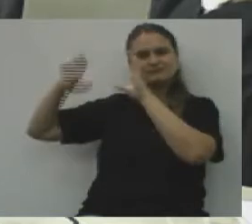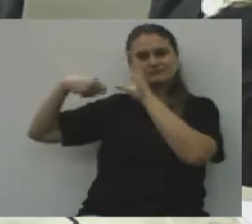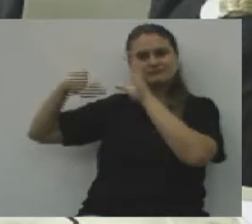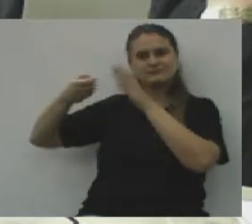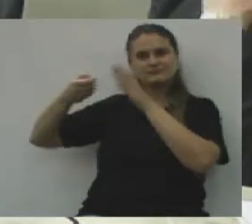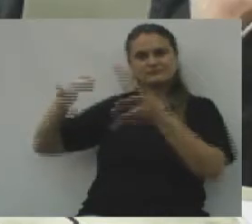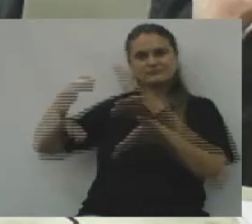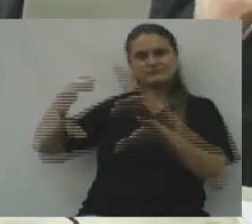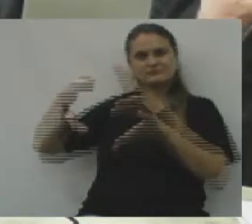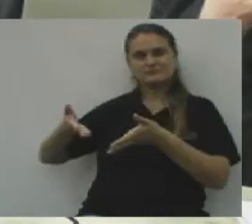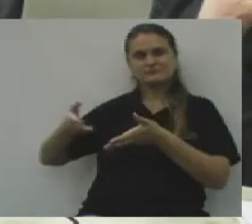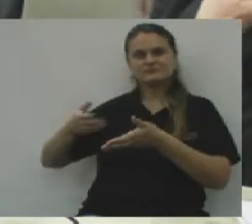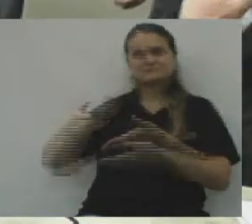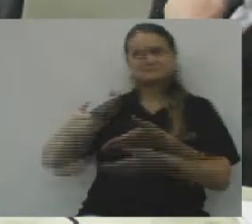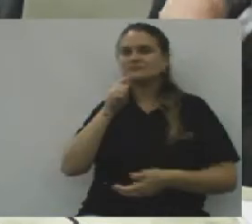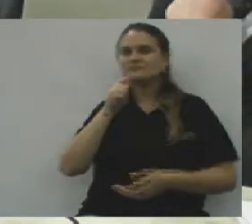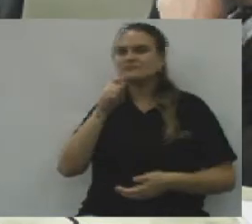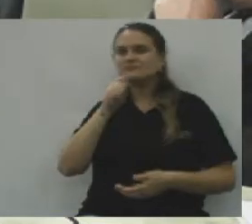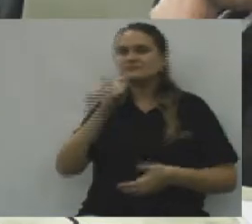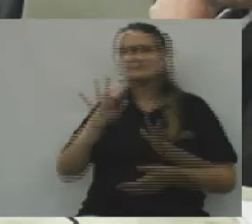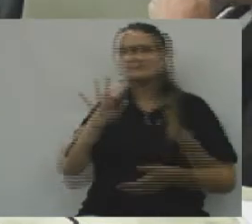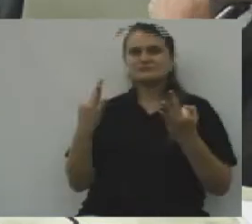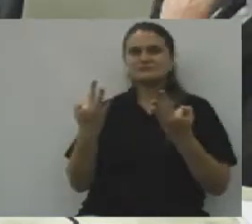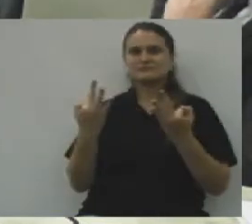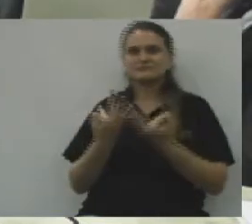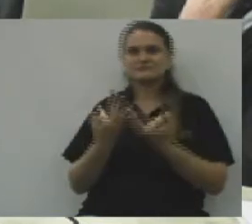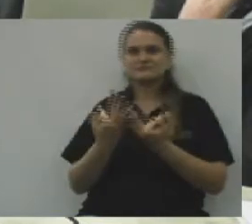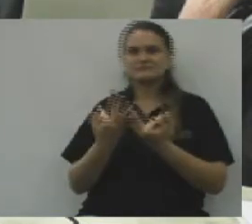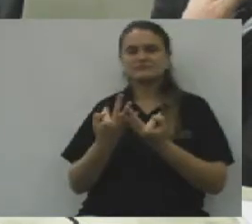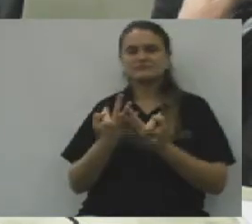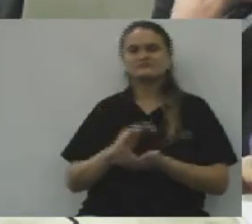do depoimento da família que foi ali